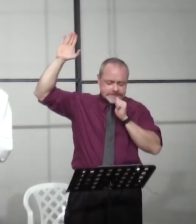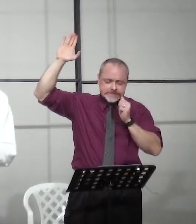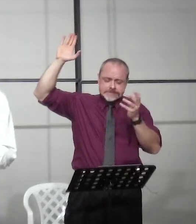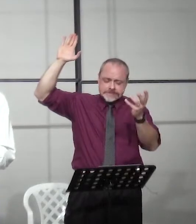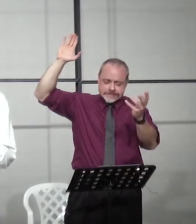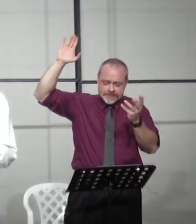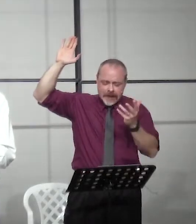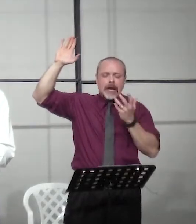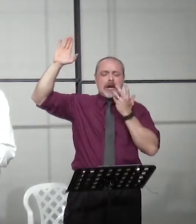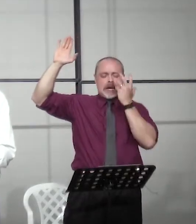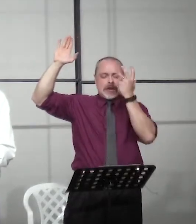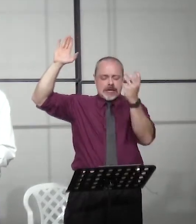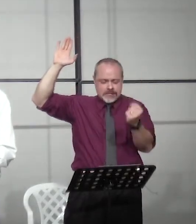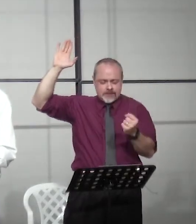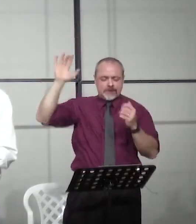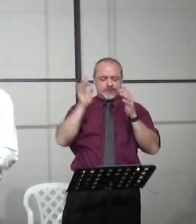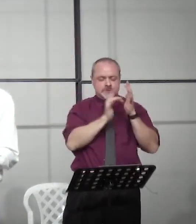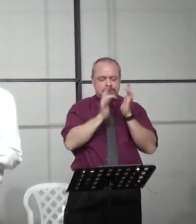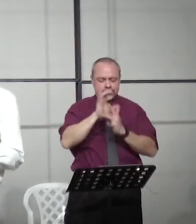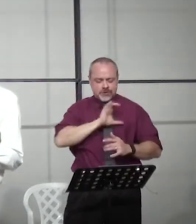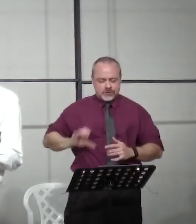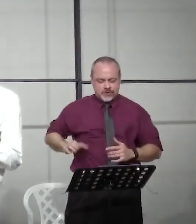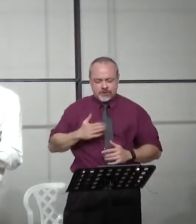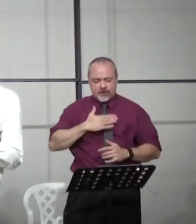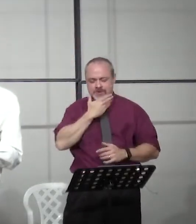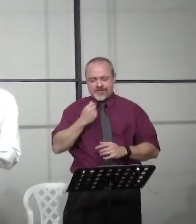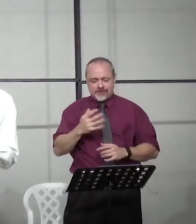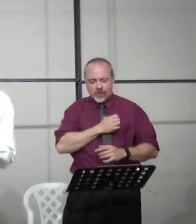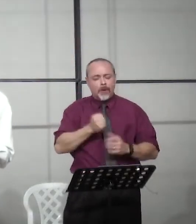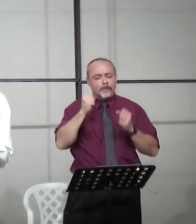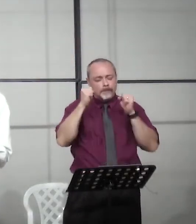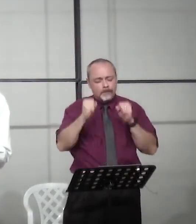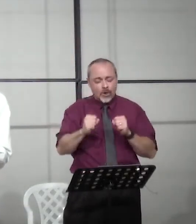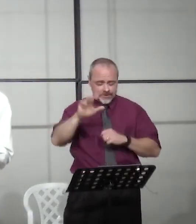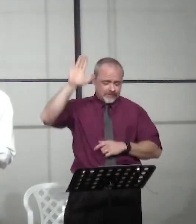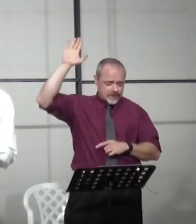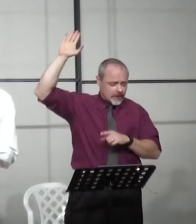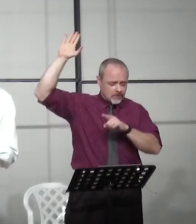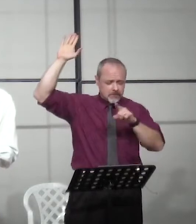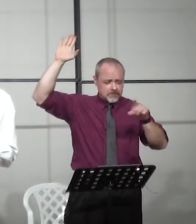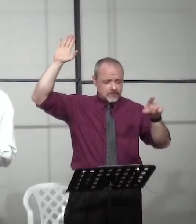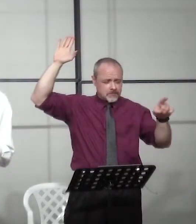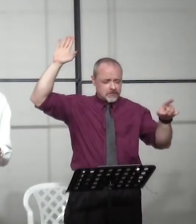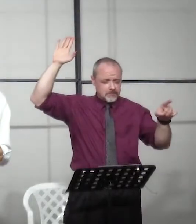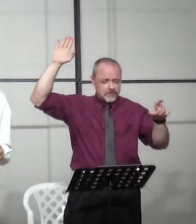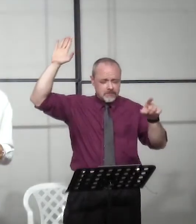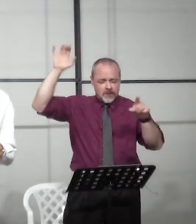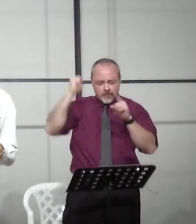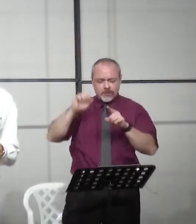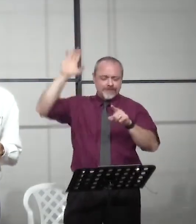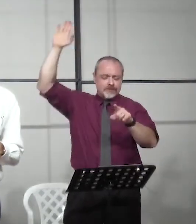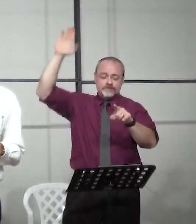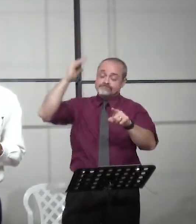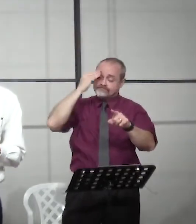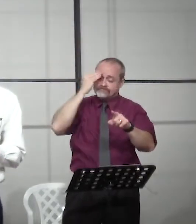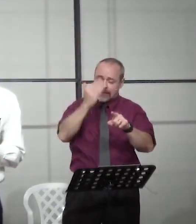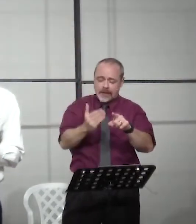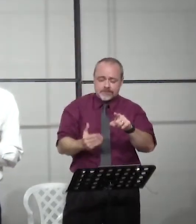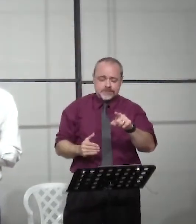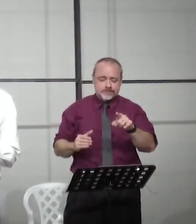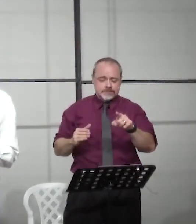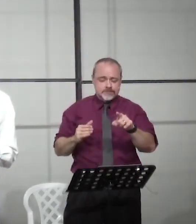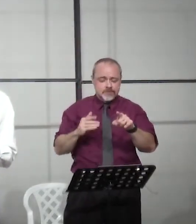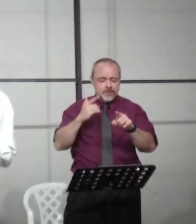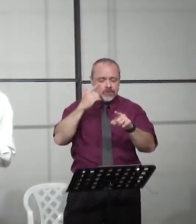gostaria de receber Jesus como meu Salvador. Você pode levantar sua mão, por favor? Levanta bem alto, muito obrigado. Mas se